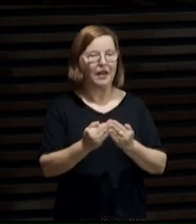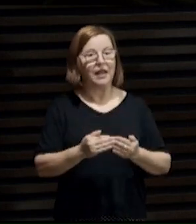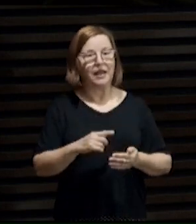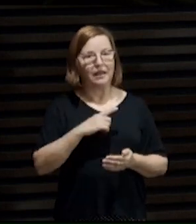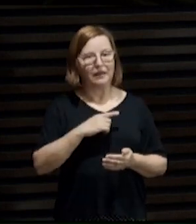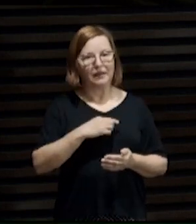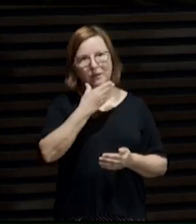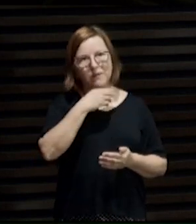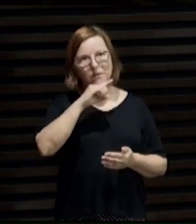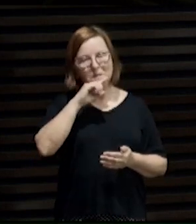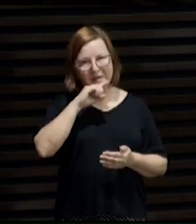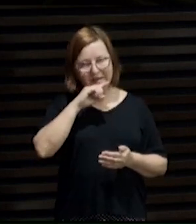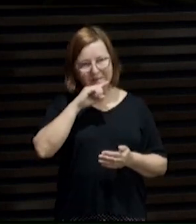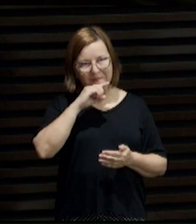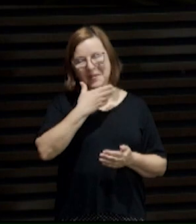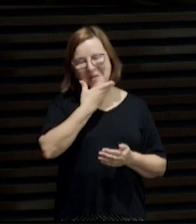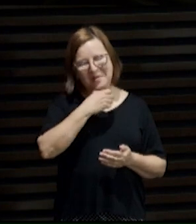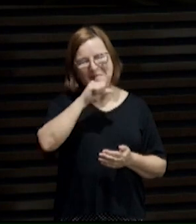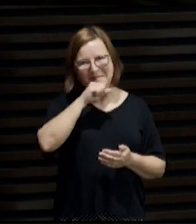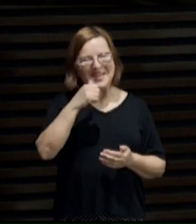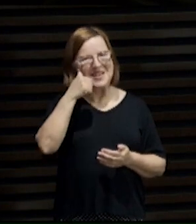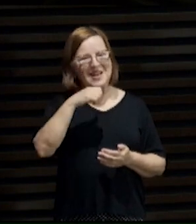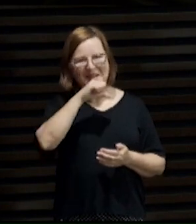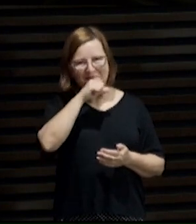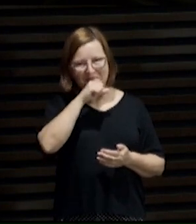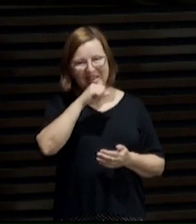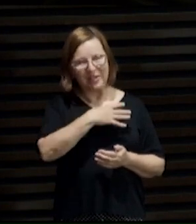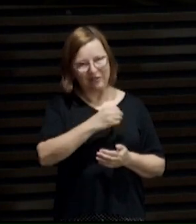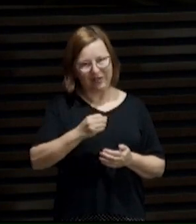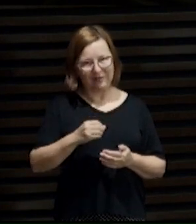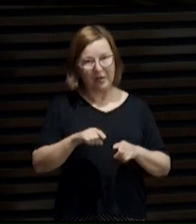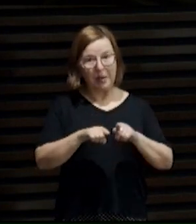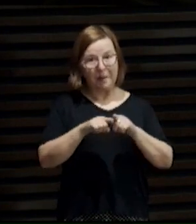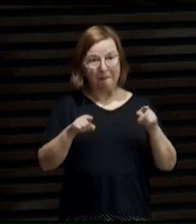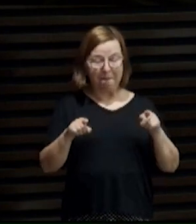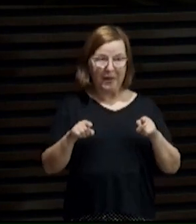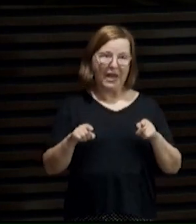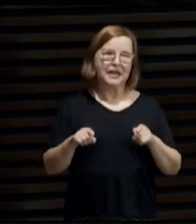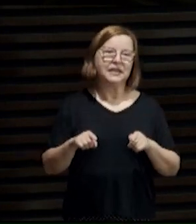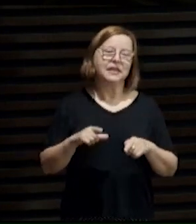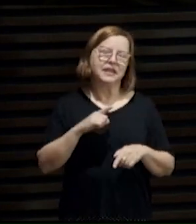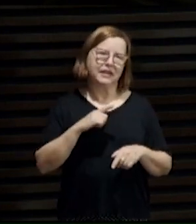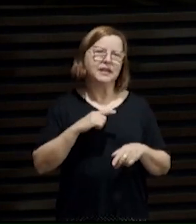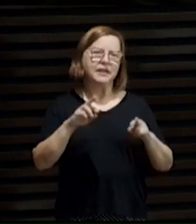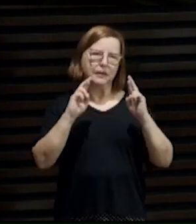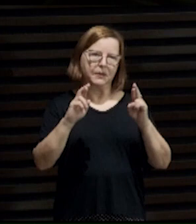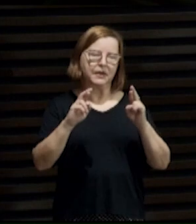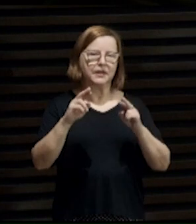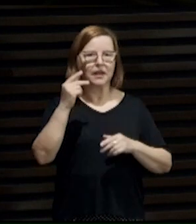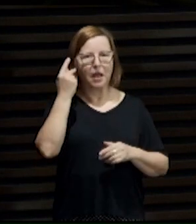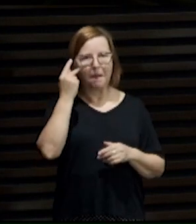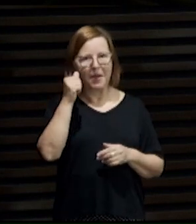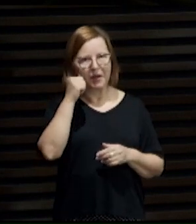mesma bênção é transferida para mulheres piedosas quando elas assumem a sua própria casa. Porque o Senhor sabe que